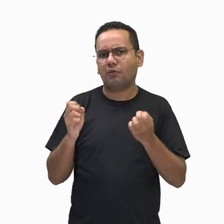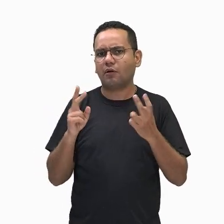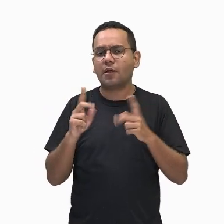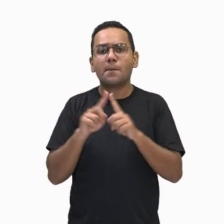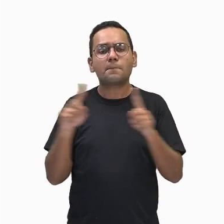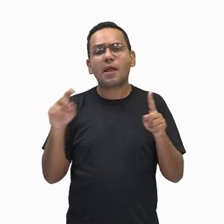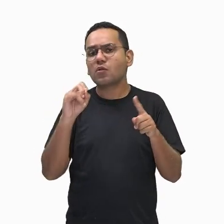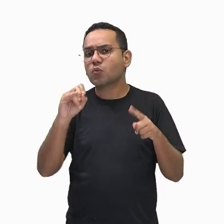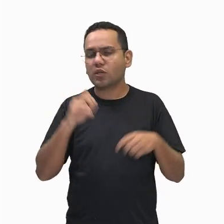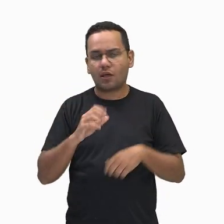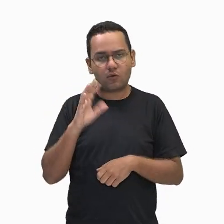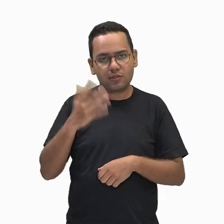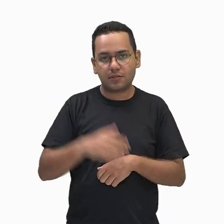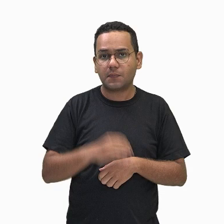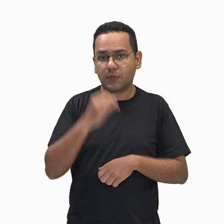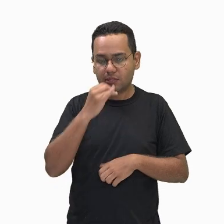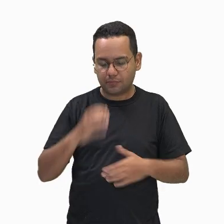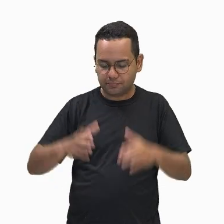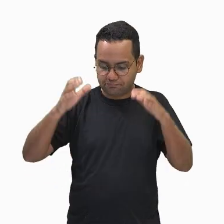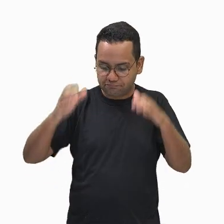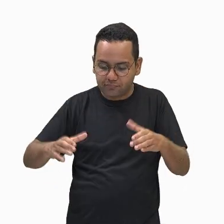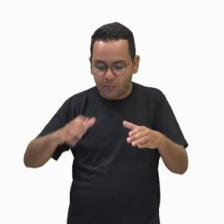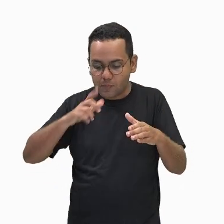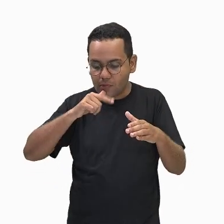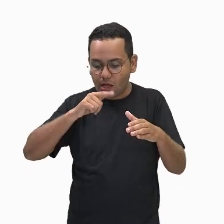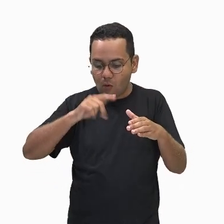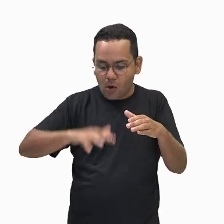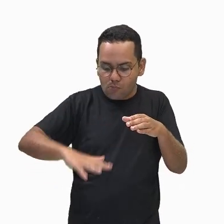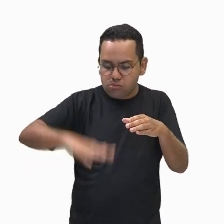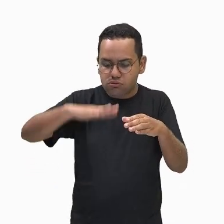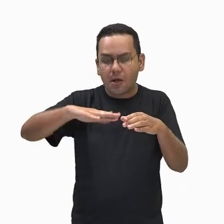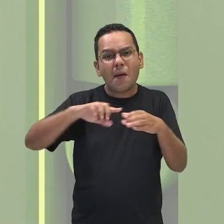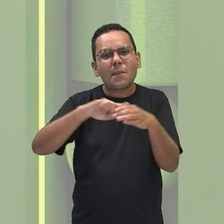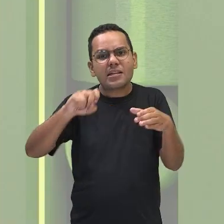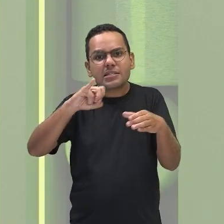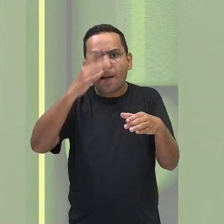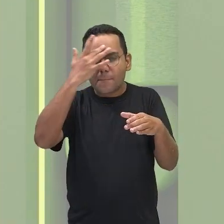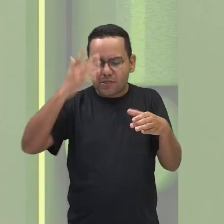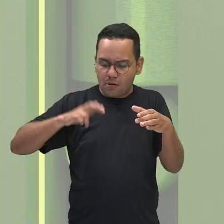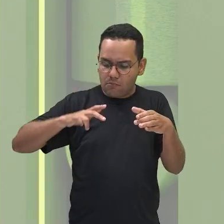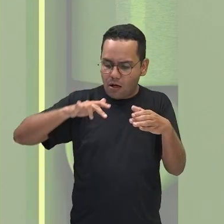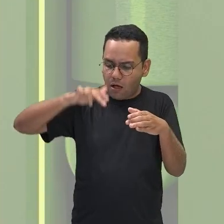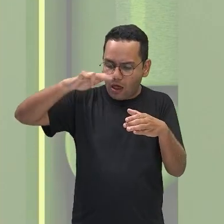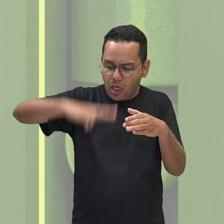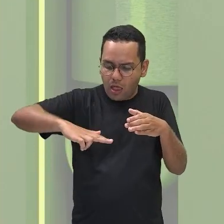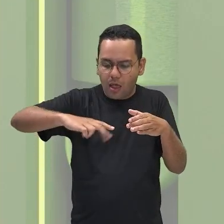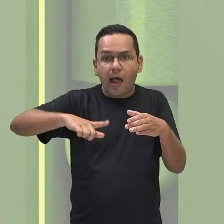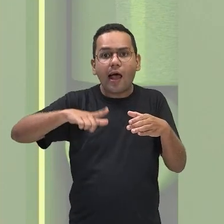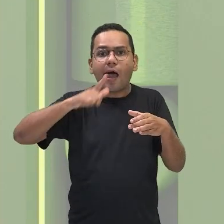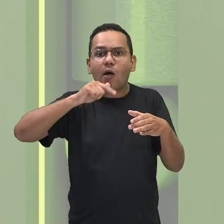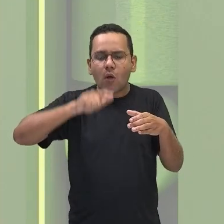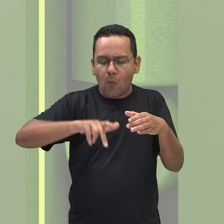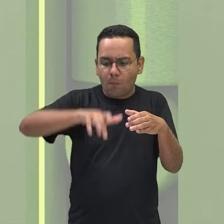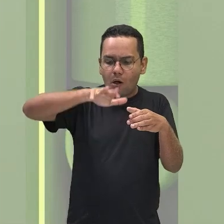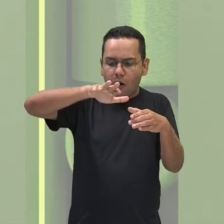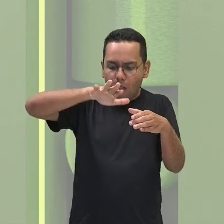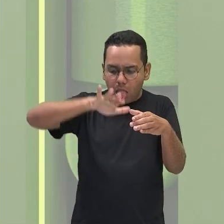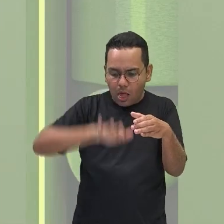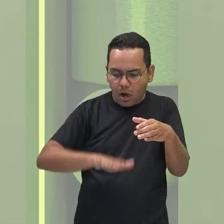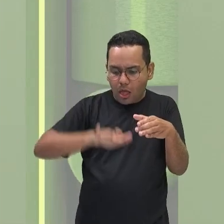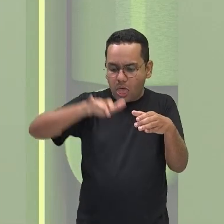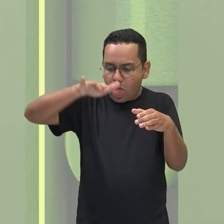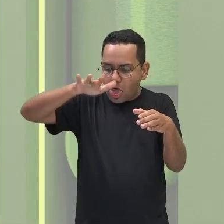iria derramar, porque o corpo da pessoa ele vai ocupar determinado espaço dentro da banheira e ele vai tirar, ele